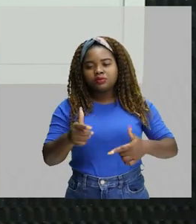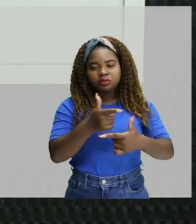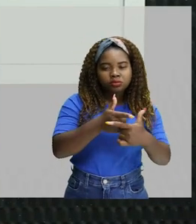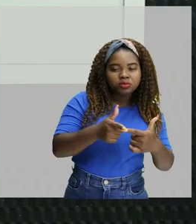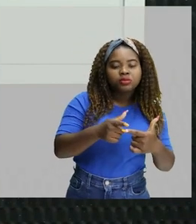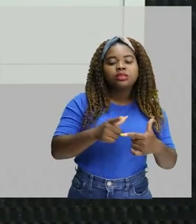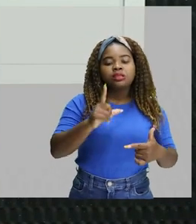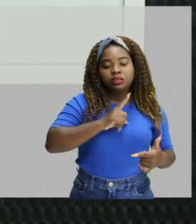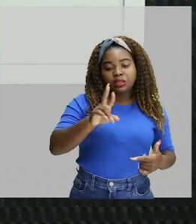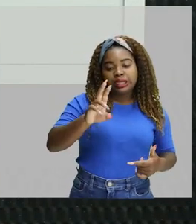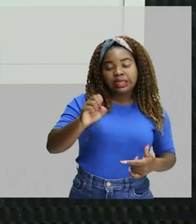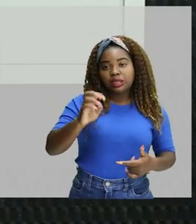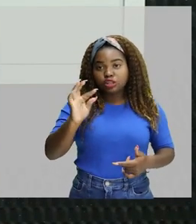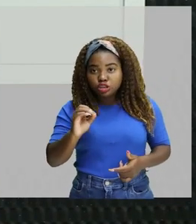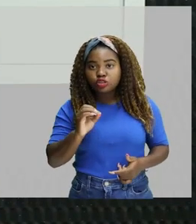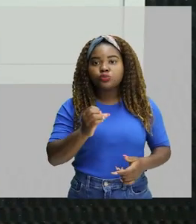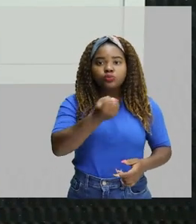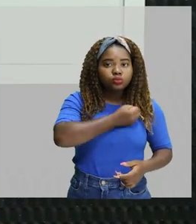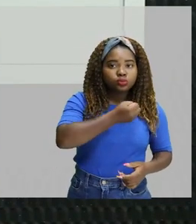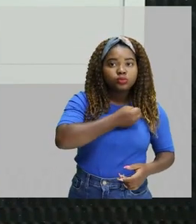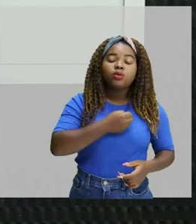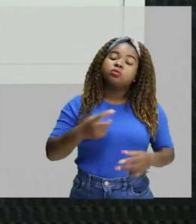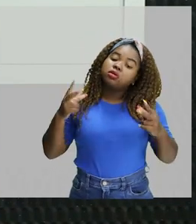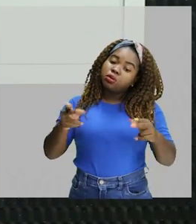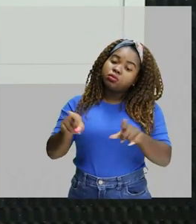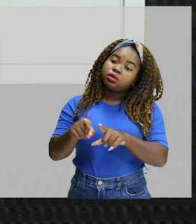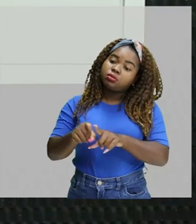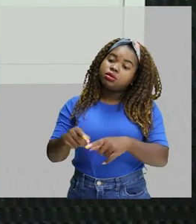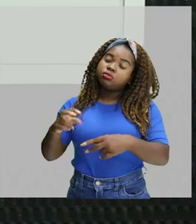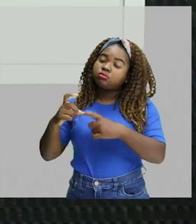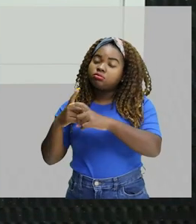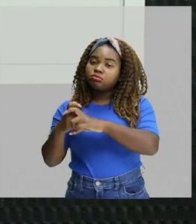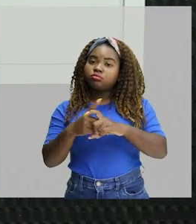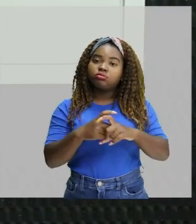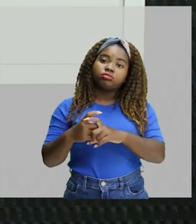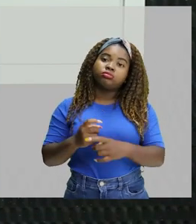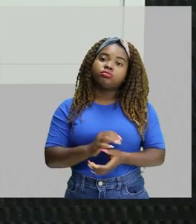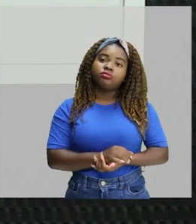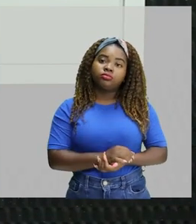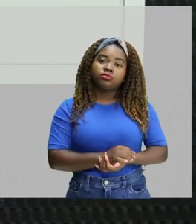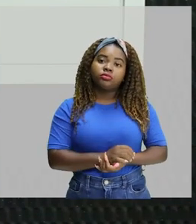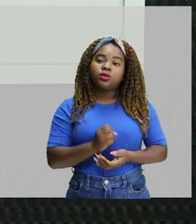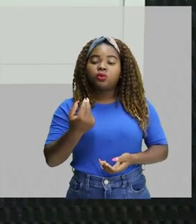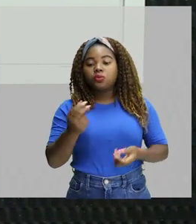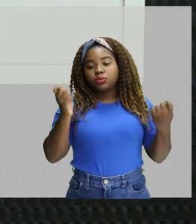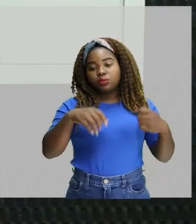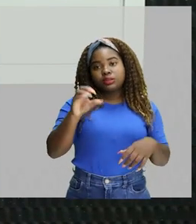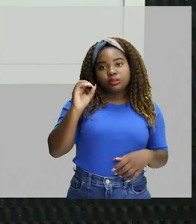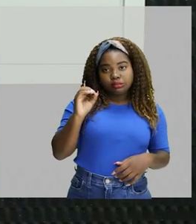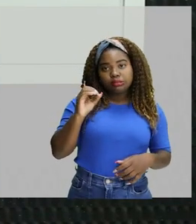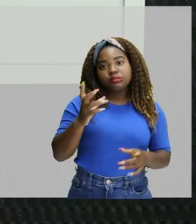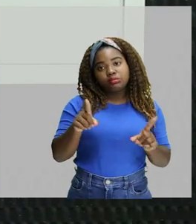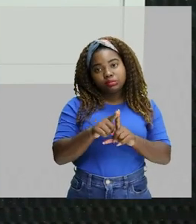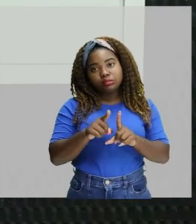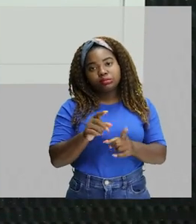sobra resto então com o polinômio é a mesma coisa pode ser que sobre resto Pode ser que seja uma divisão exata nesse caso eu